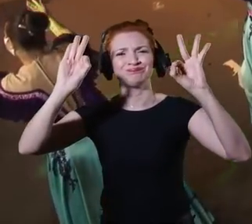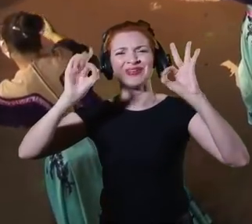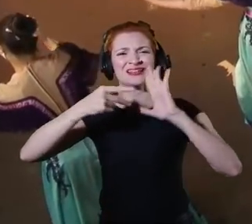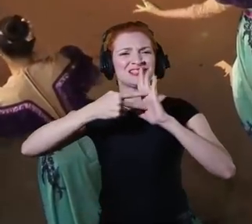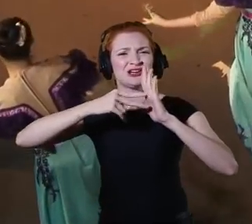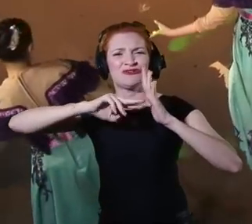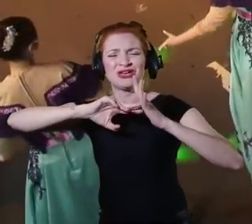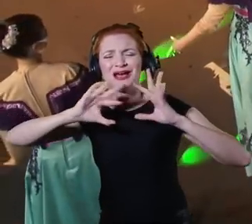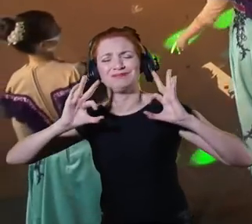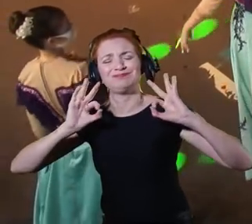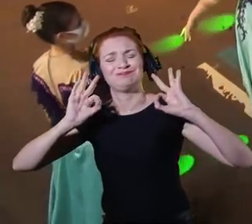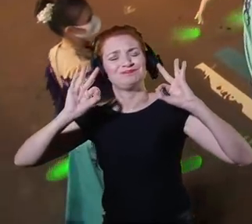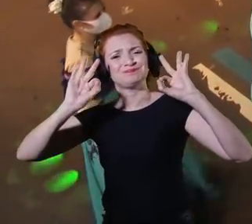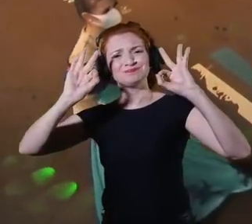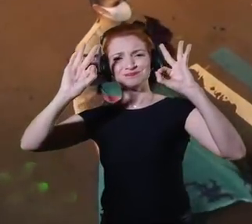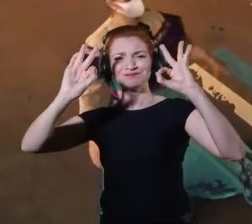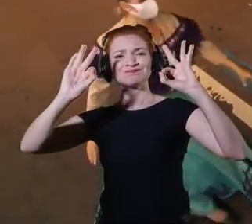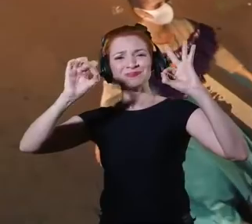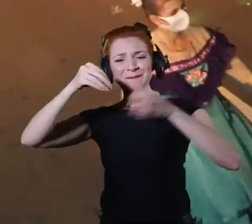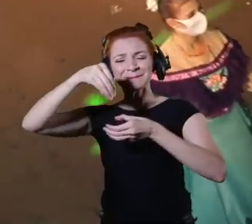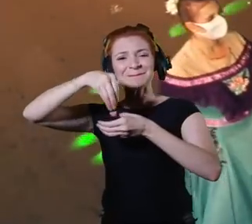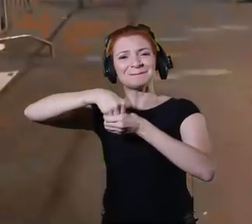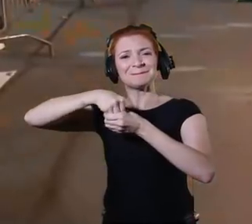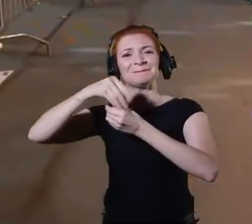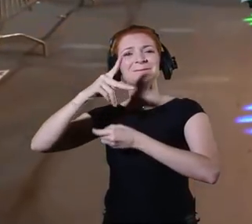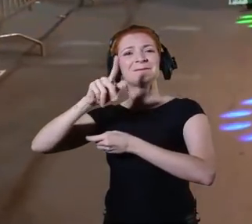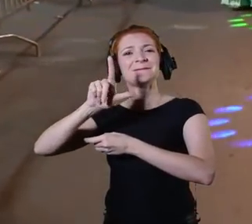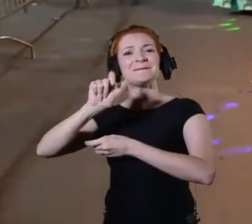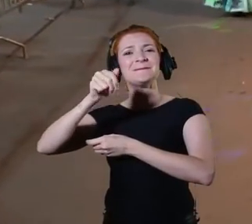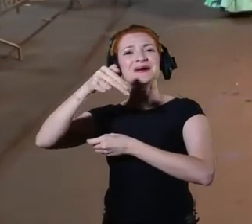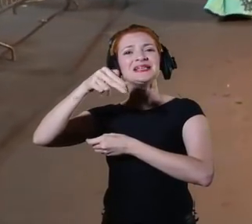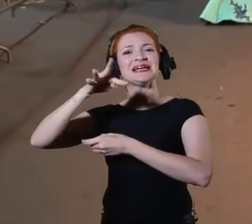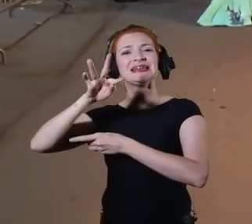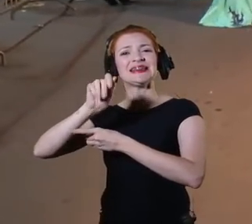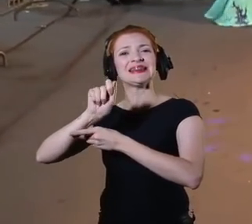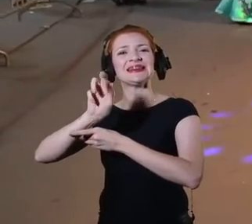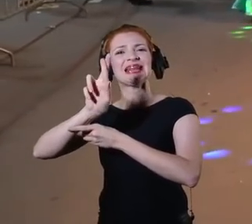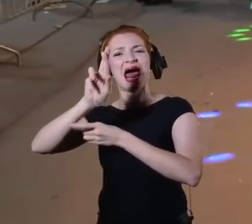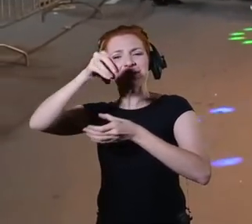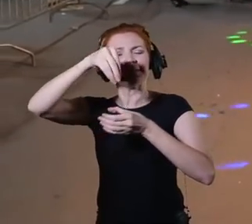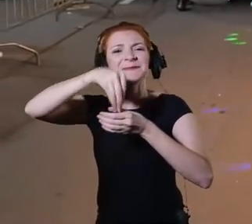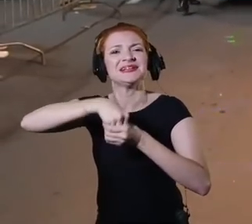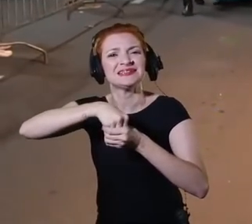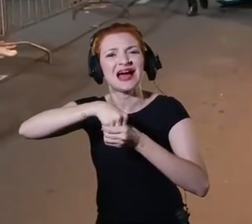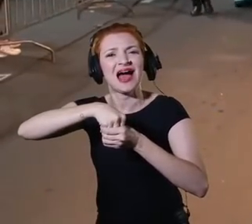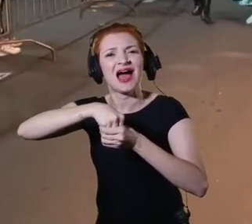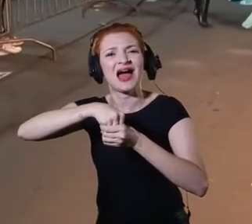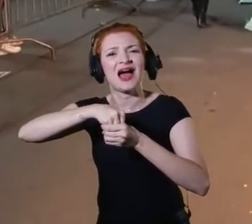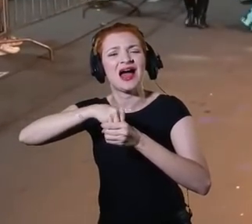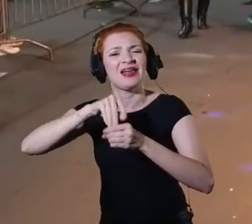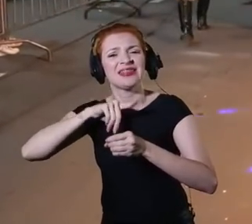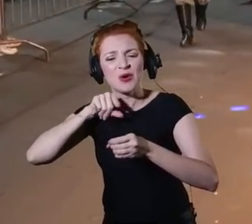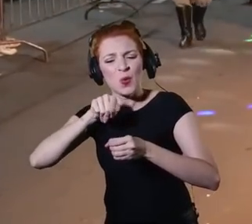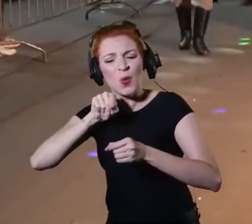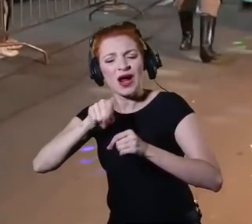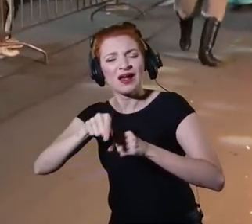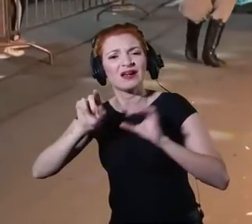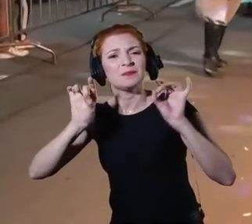que eu sempre penso na vida, o plantar. Porque nele concentra-se todo um